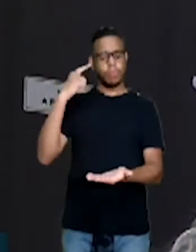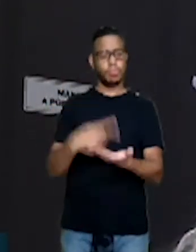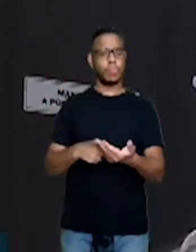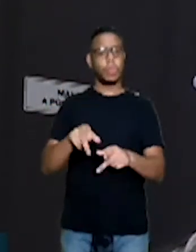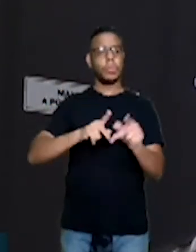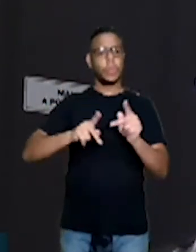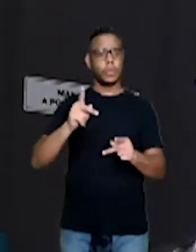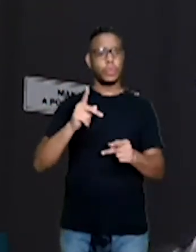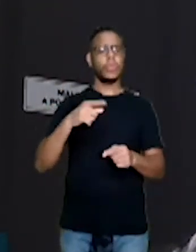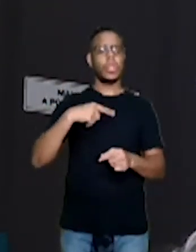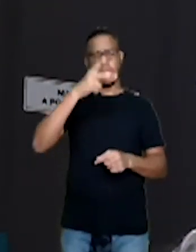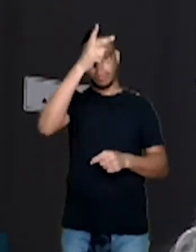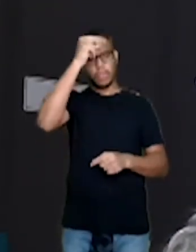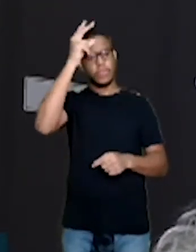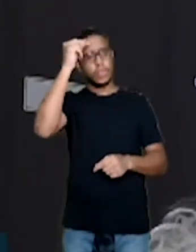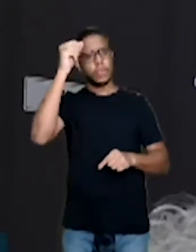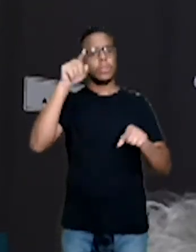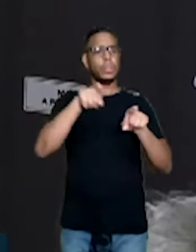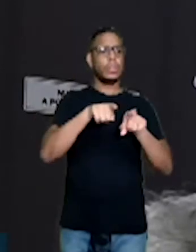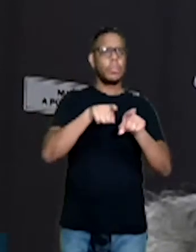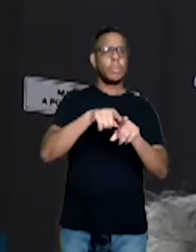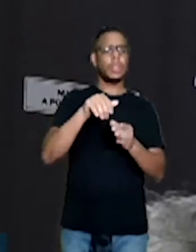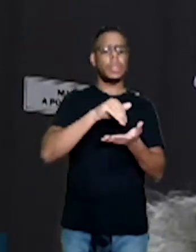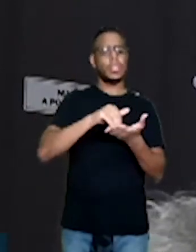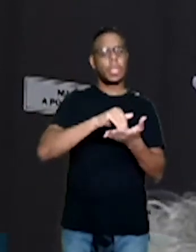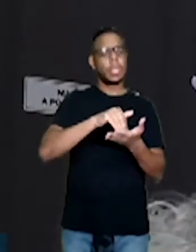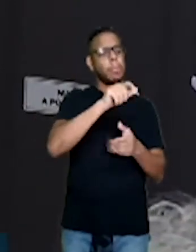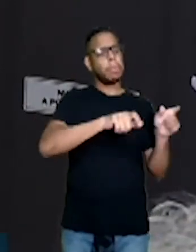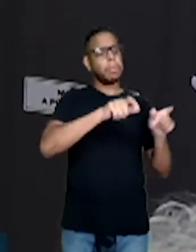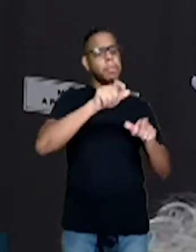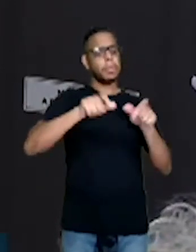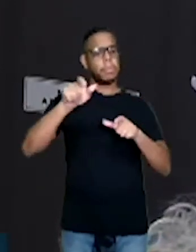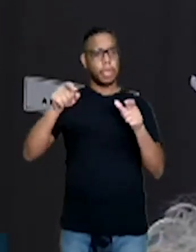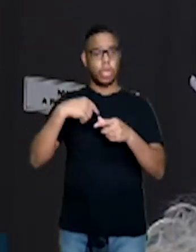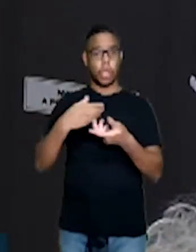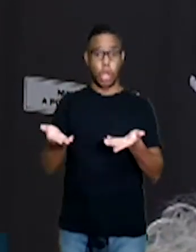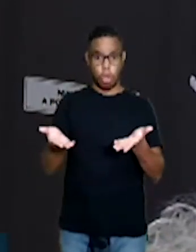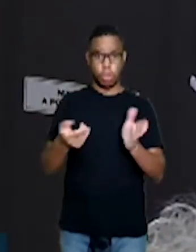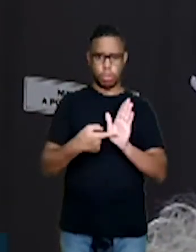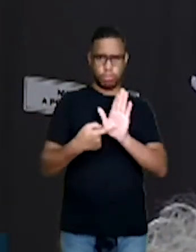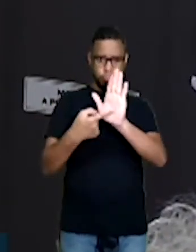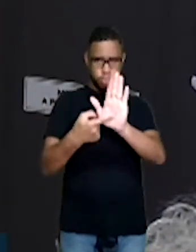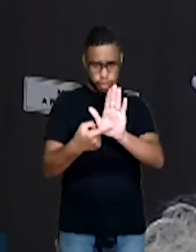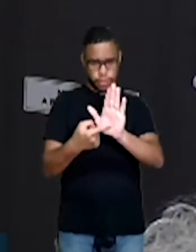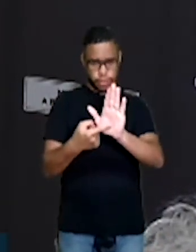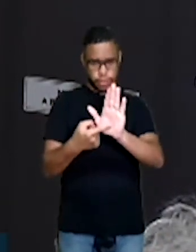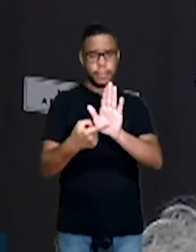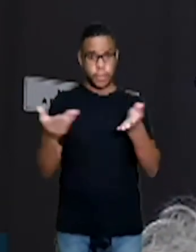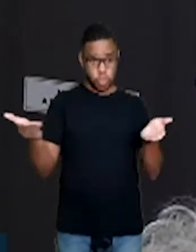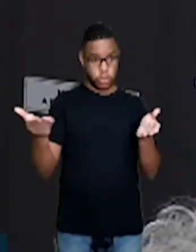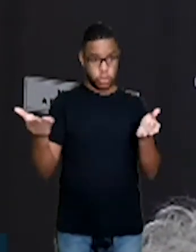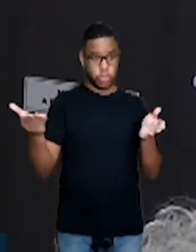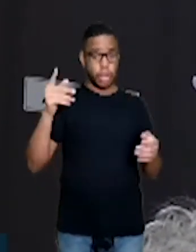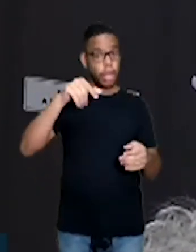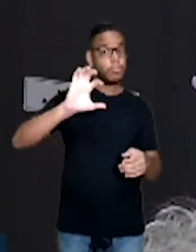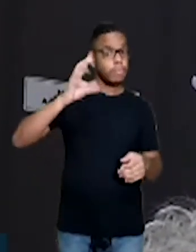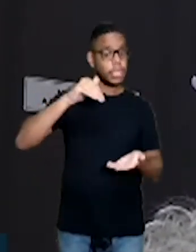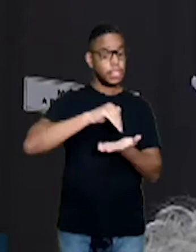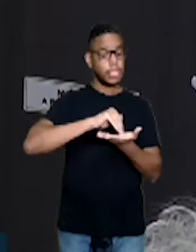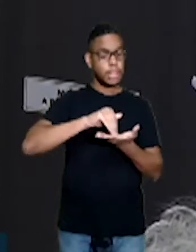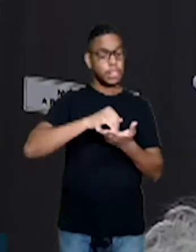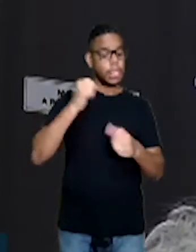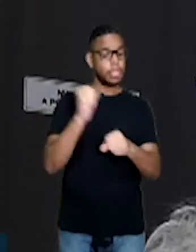prefeito municipal, mas também o secretariado. O que eu vou mostrar agora é retrato da Secretaria de